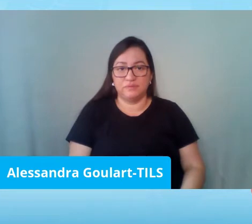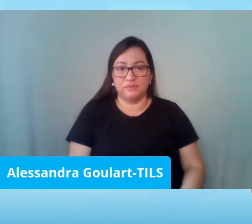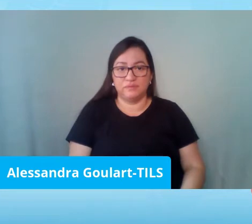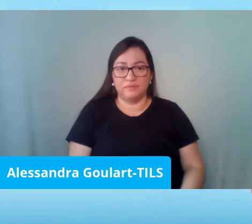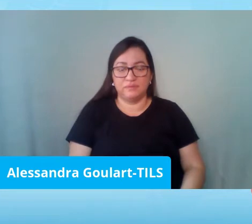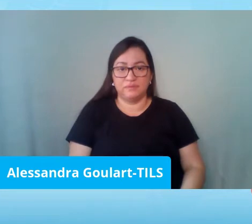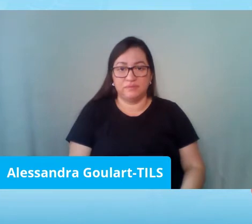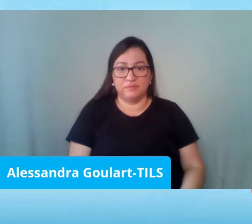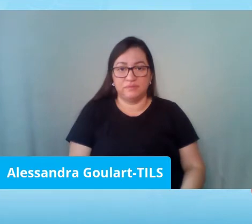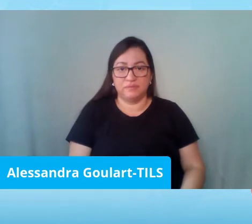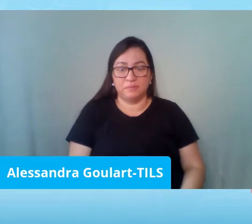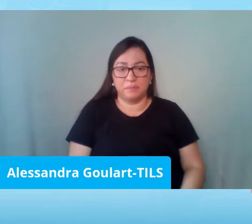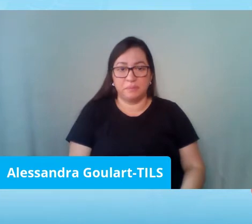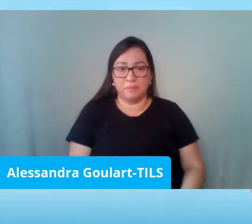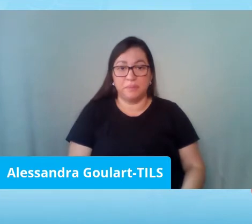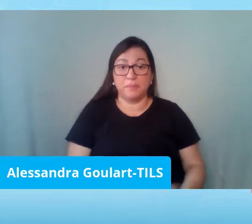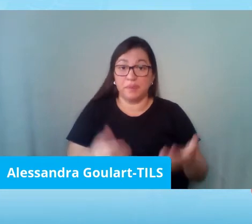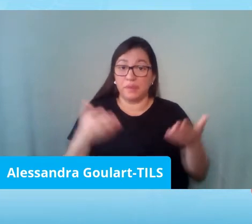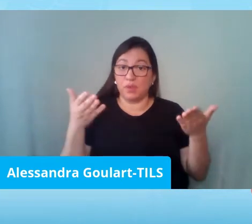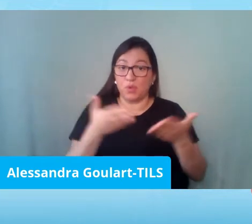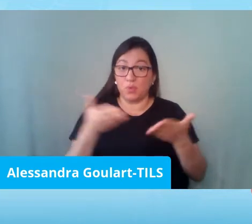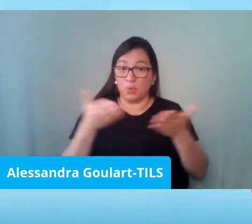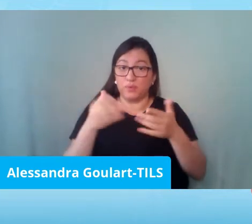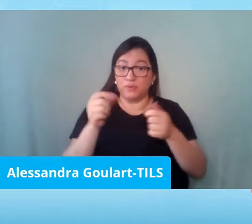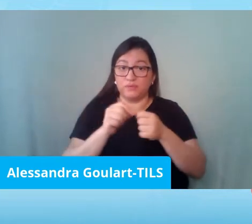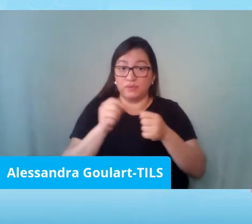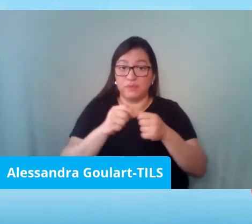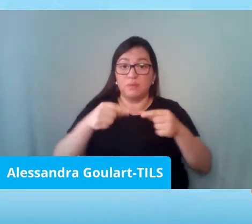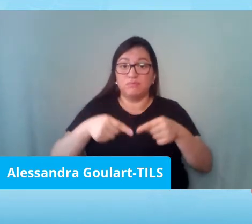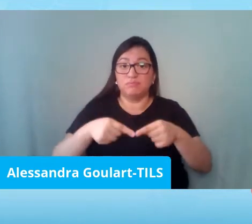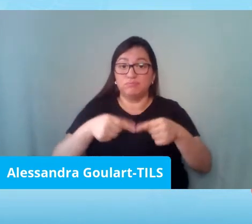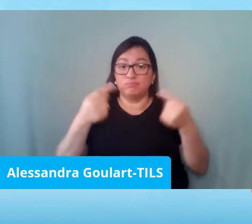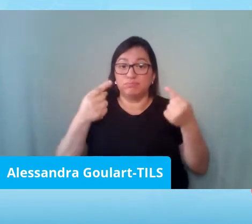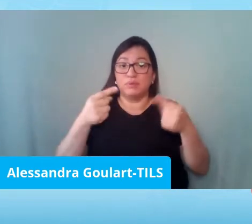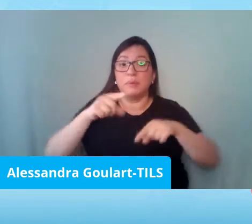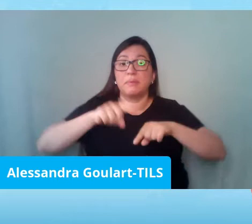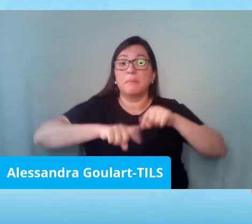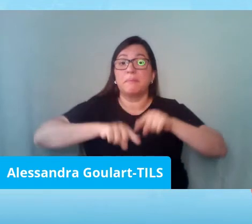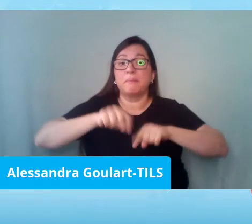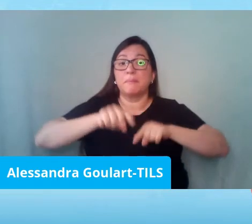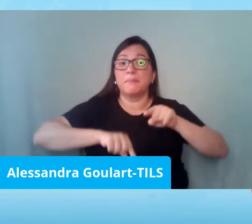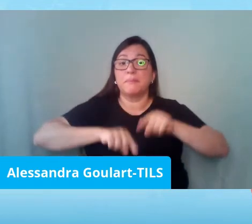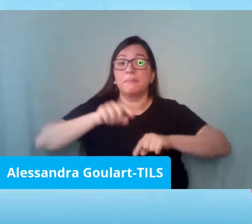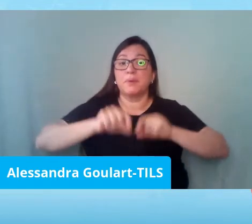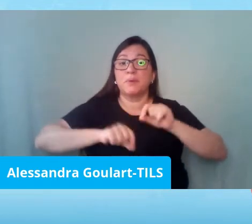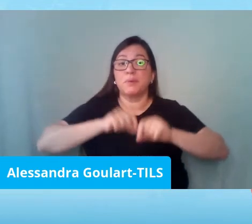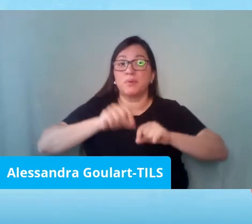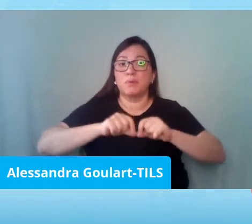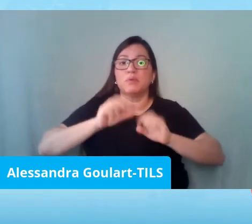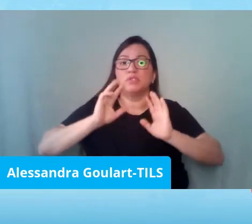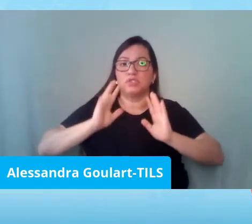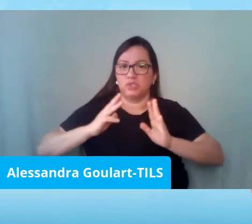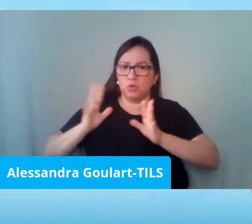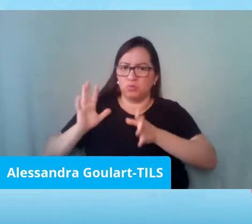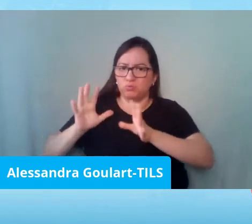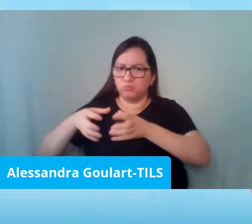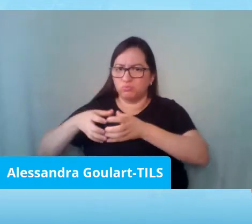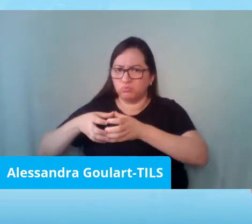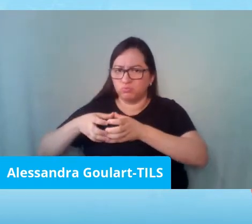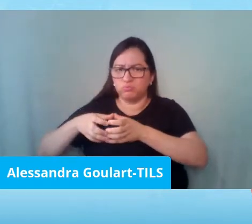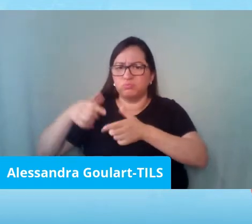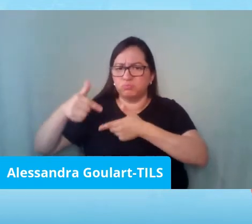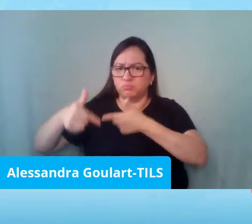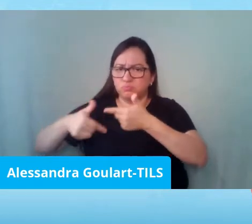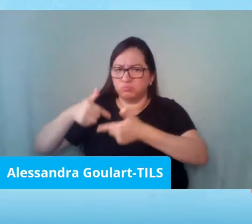Hoje a gente está fazendo o lançamento, então, de um material que foi, como eu disse lá no começo, né, construído a muitas mãos. Algumas